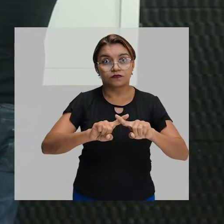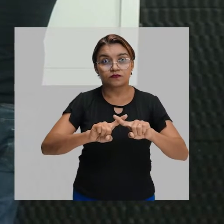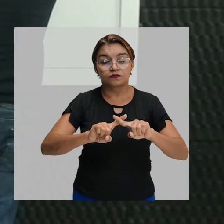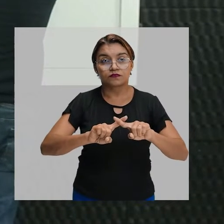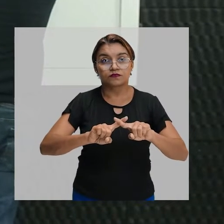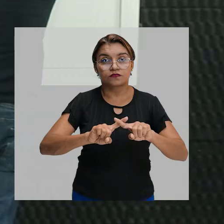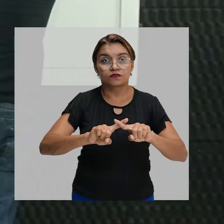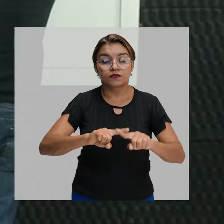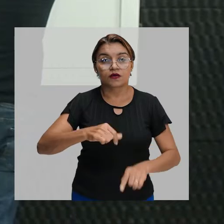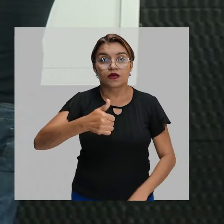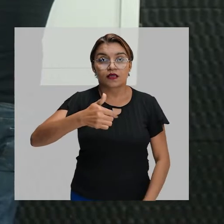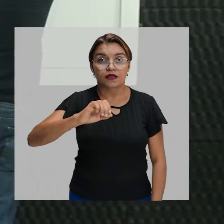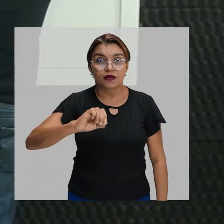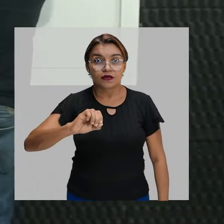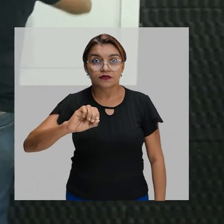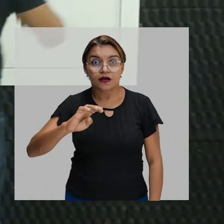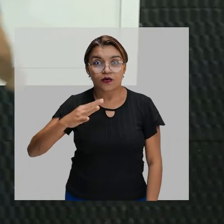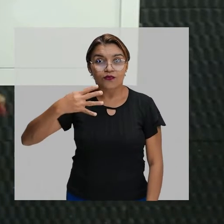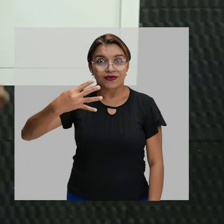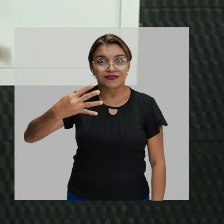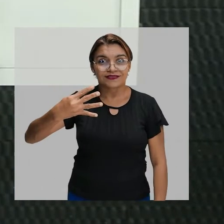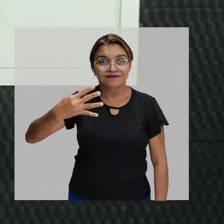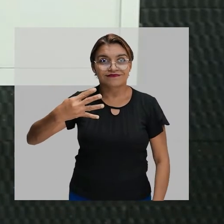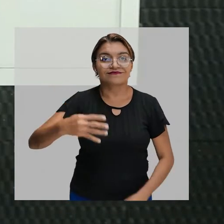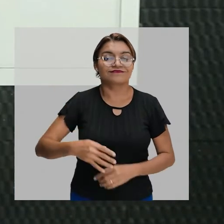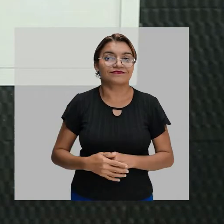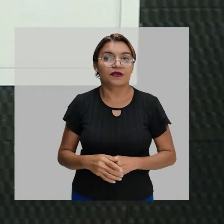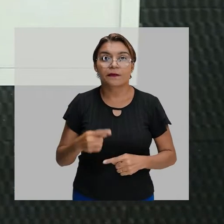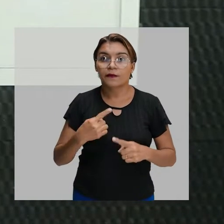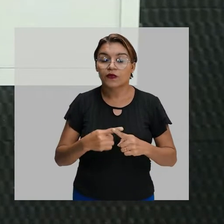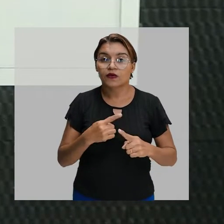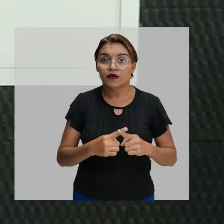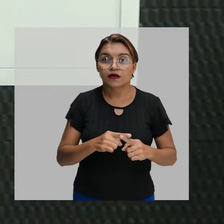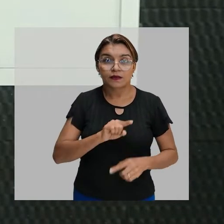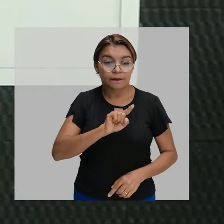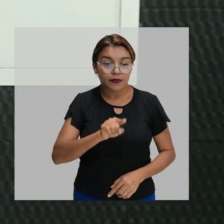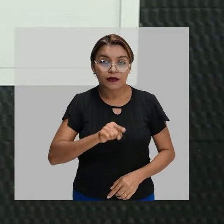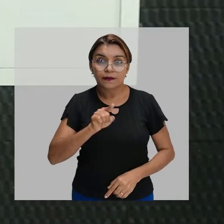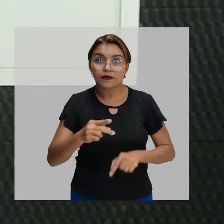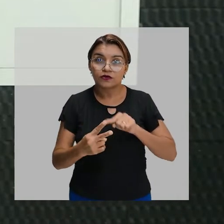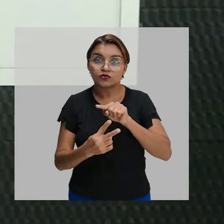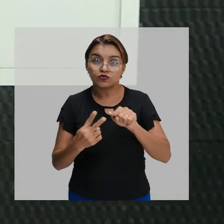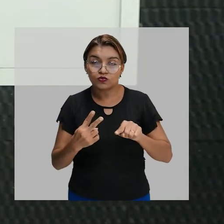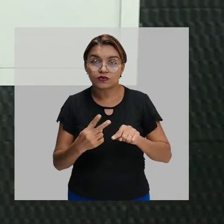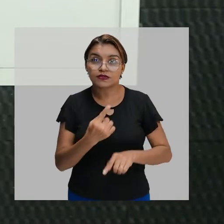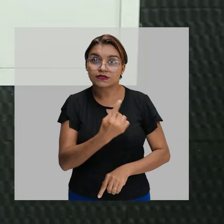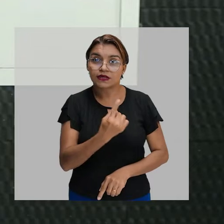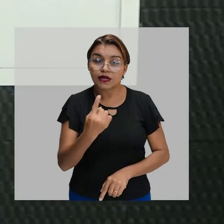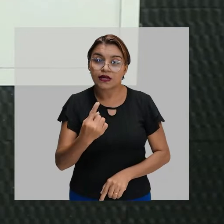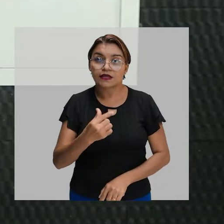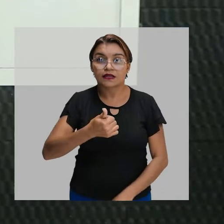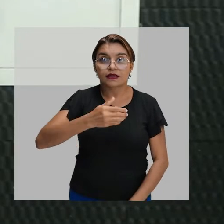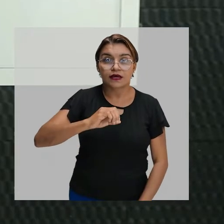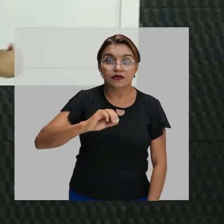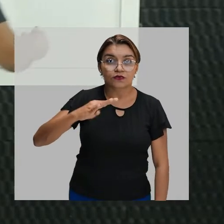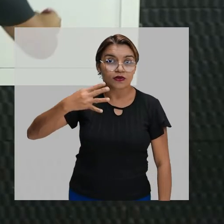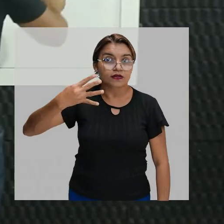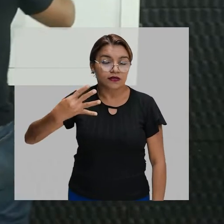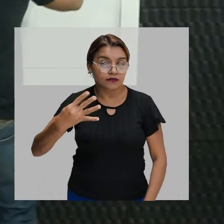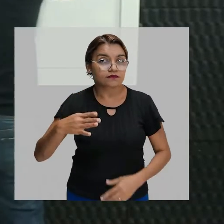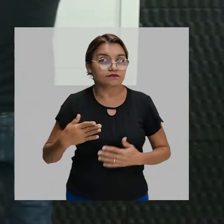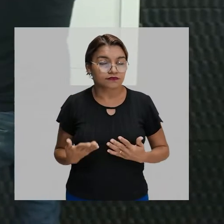multiplicar por 10 a quarta e o que são duas casas e cada uma 10 ao quadrado certo